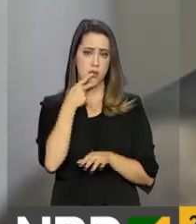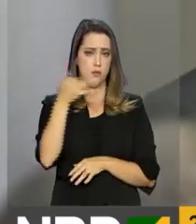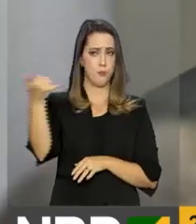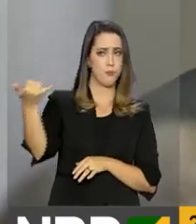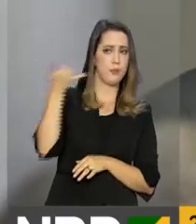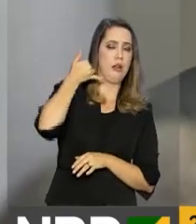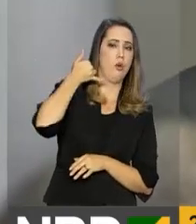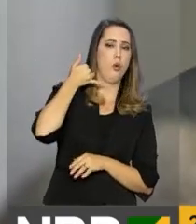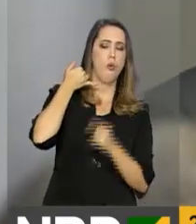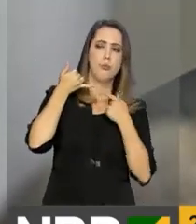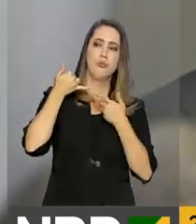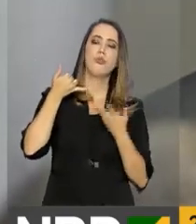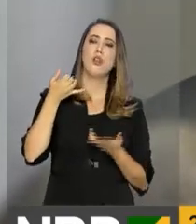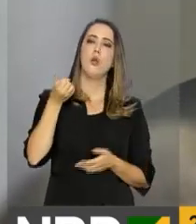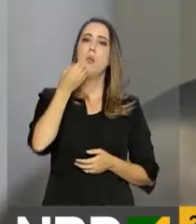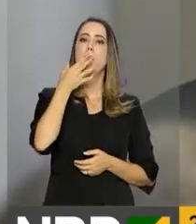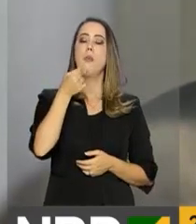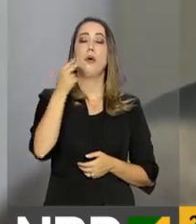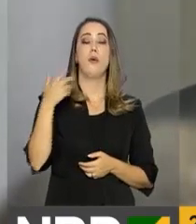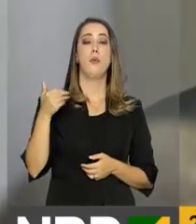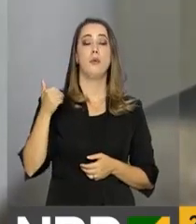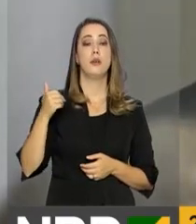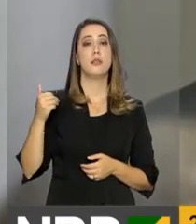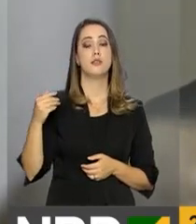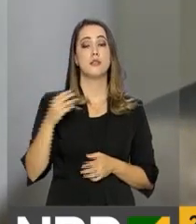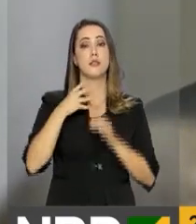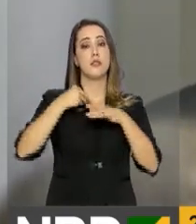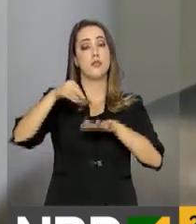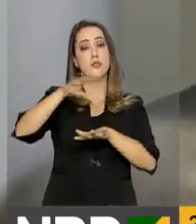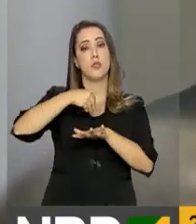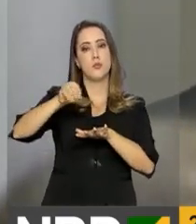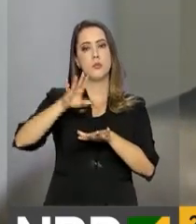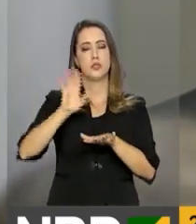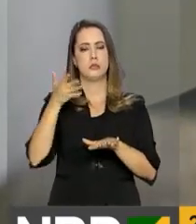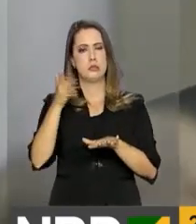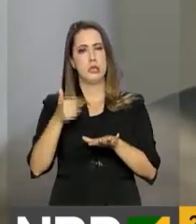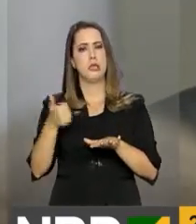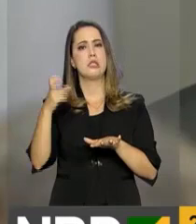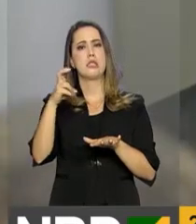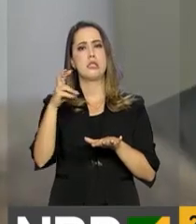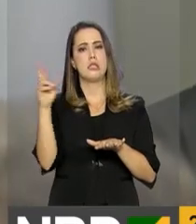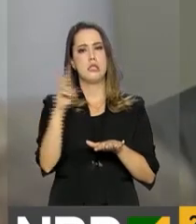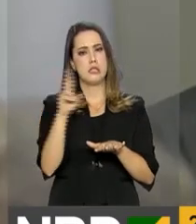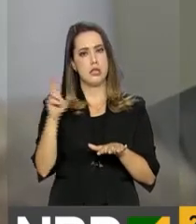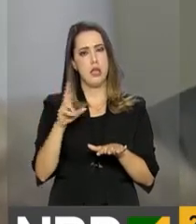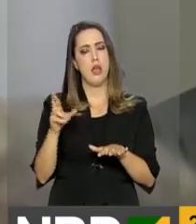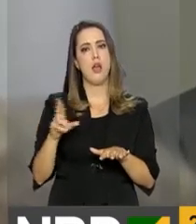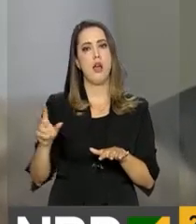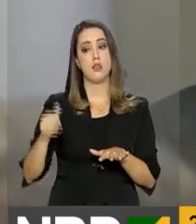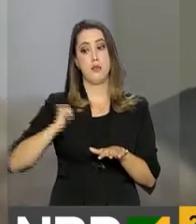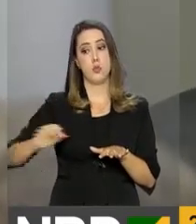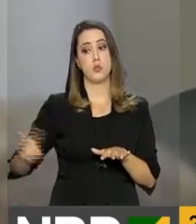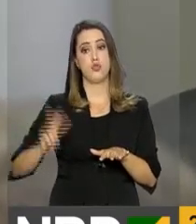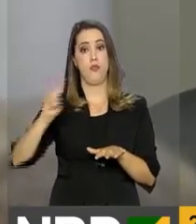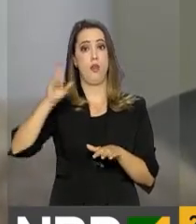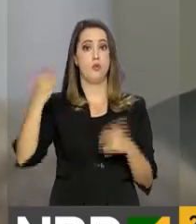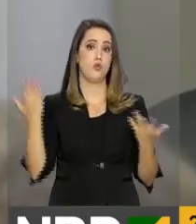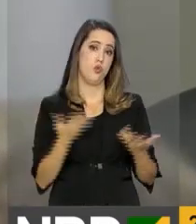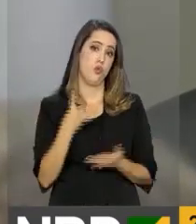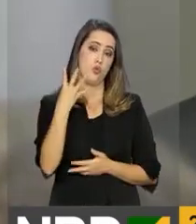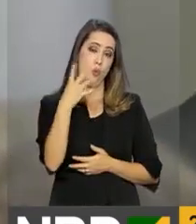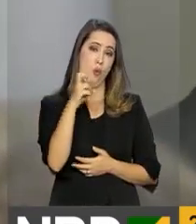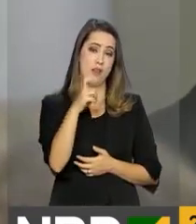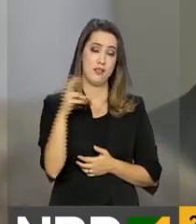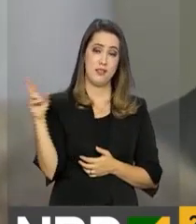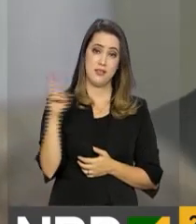tem uma boa notícia. As ações do Banco do Brasil, quando nós chegamos aqui, estavam a R$15, hoje estão a R$45. Portanto, o patrimônio, que